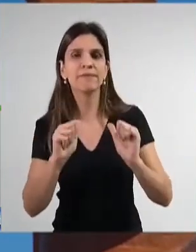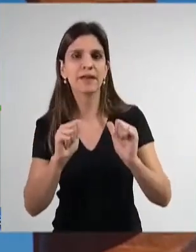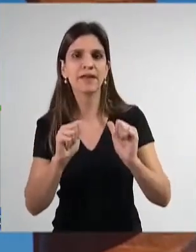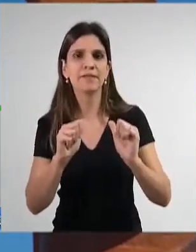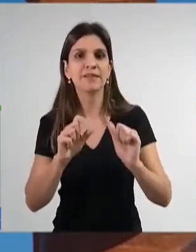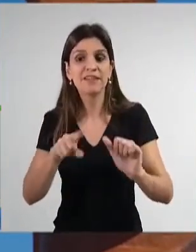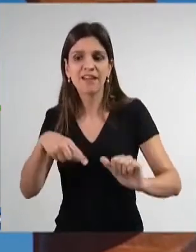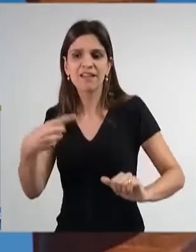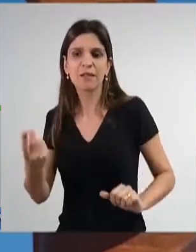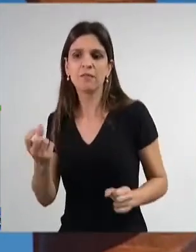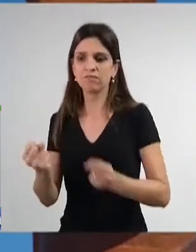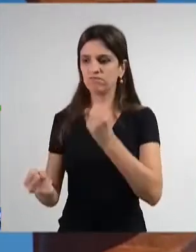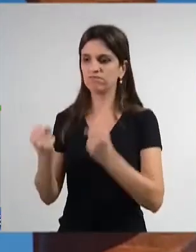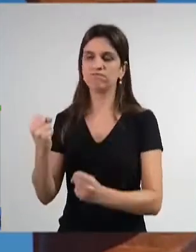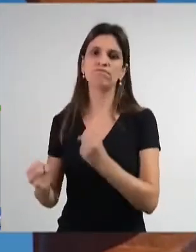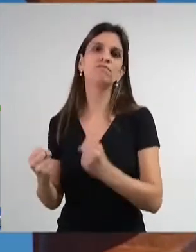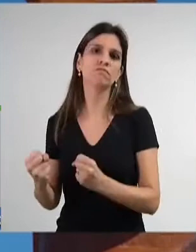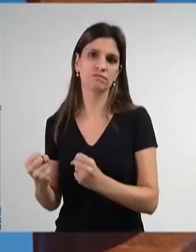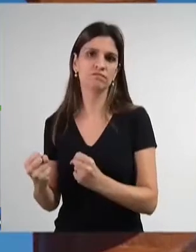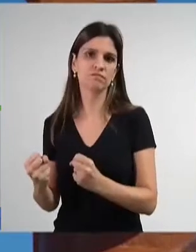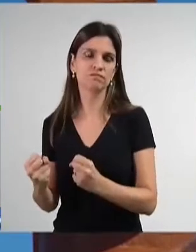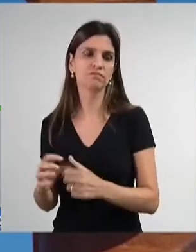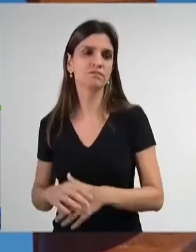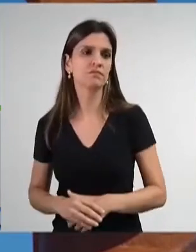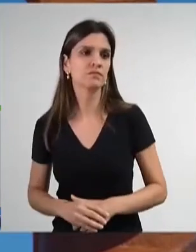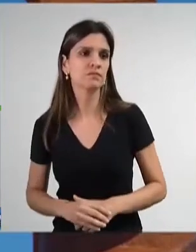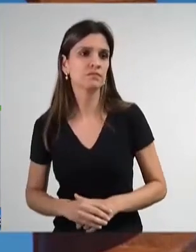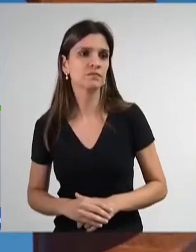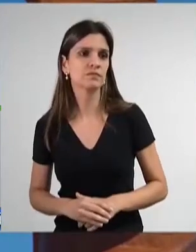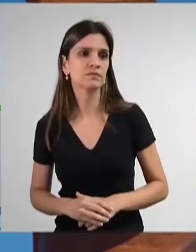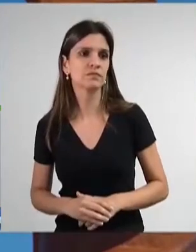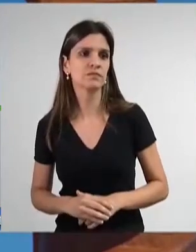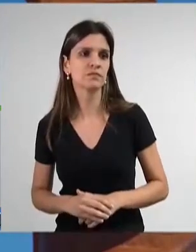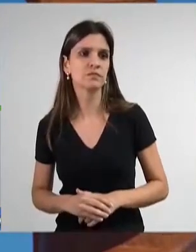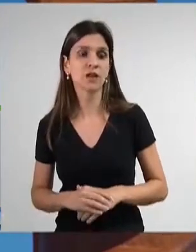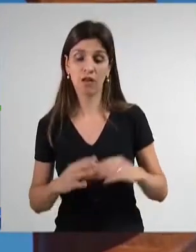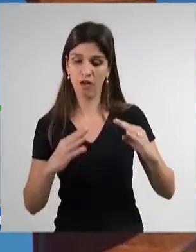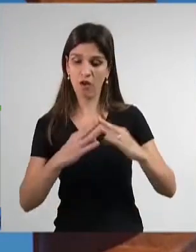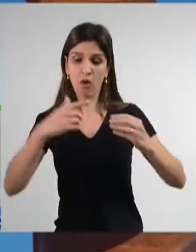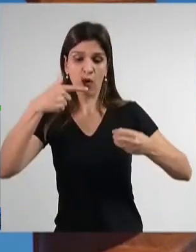volante dirigindo. Aliás, por incrível que pareça, os postos de combustíveis